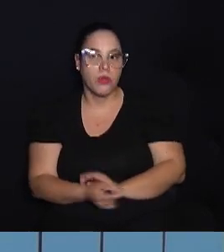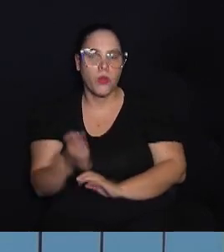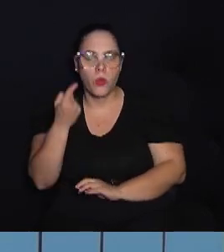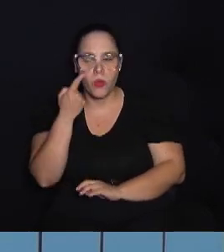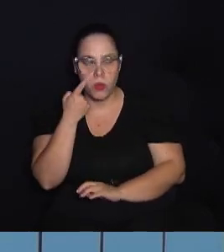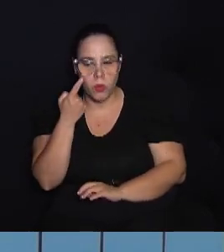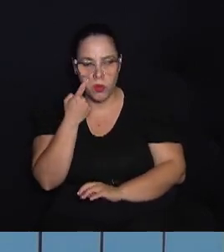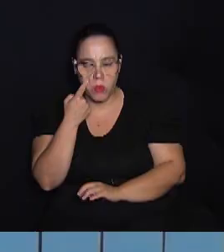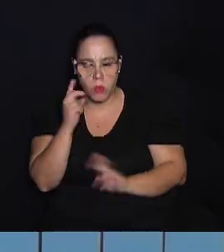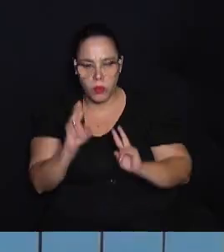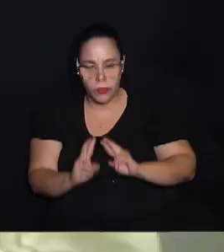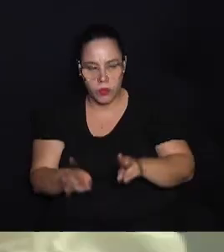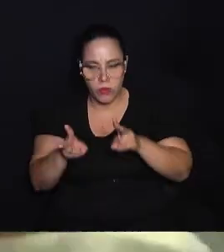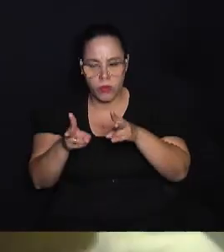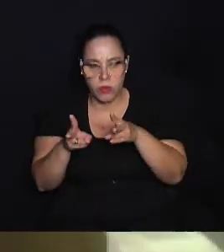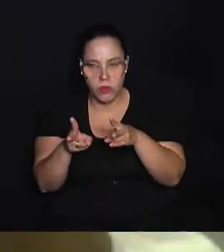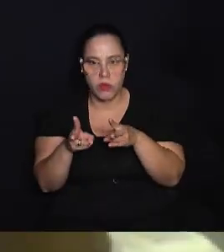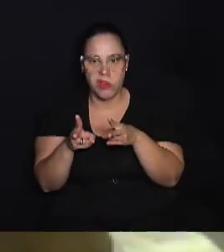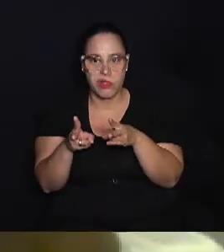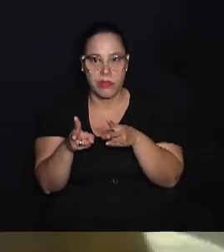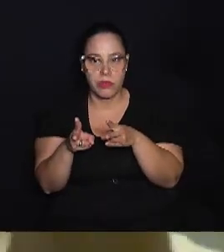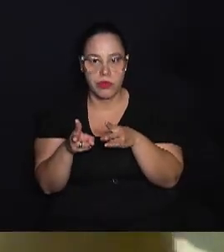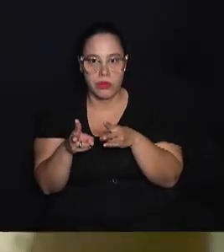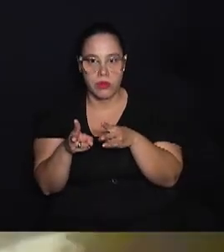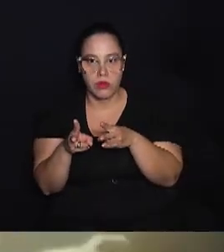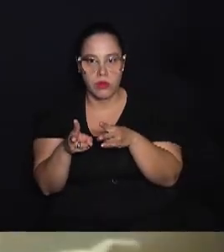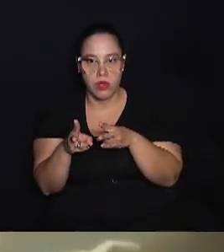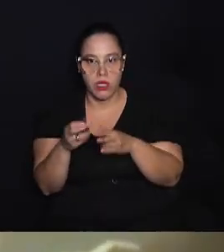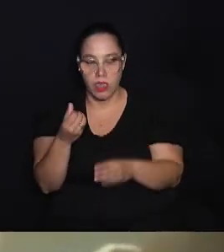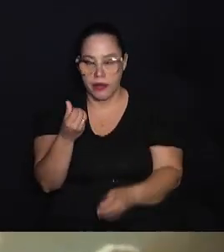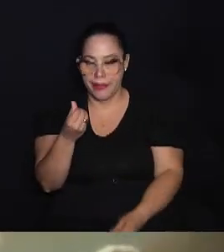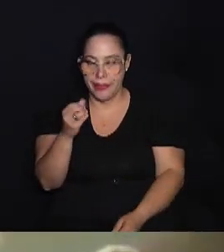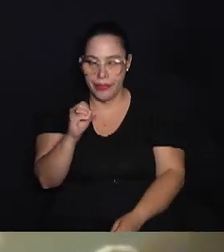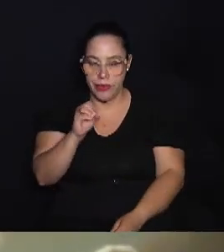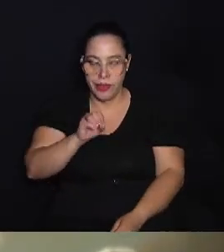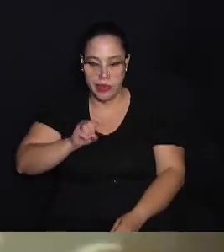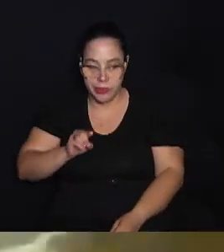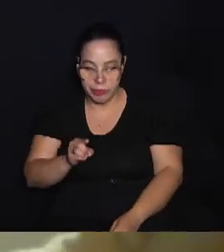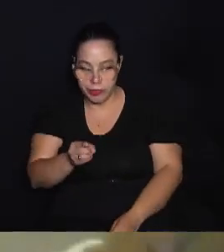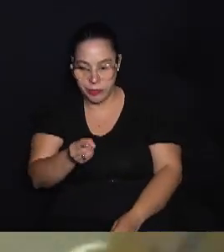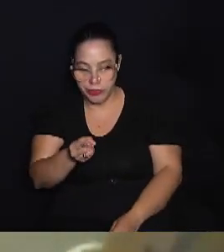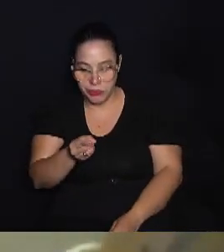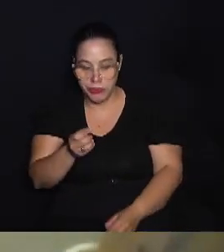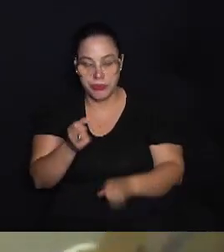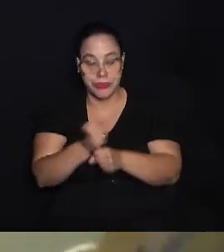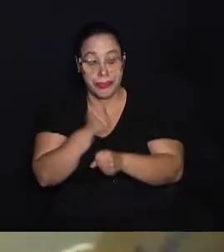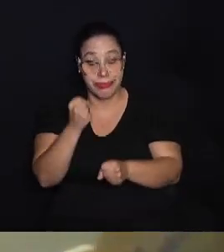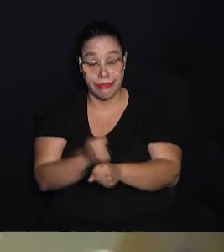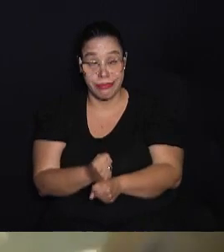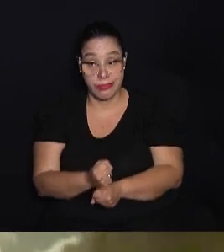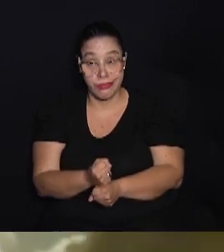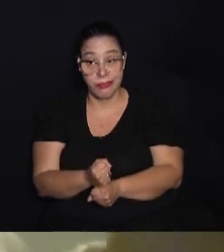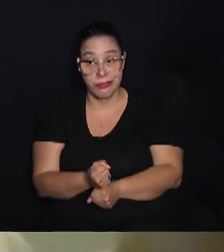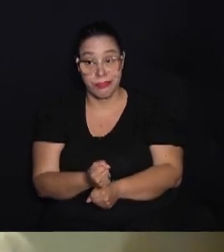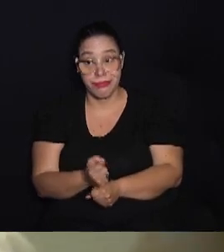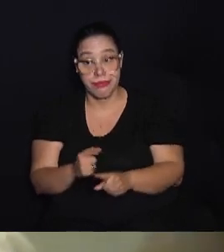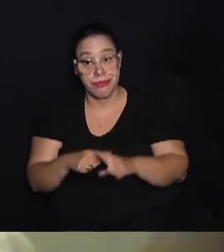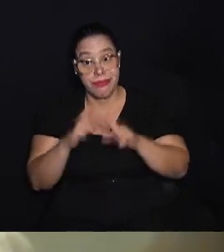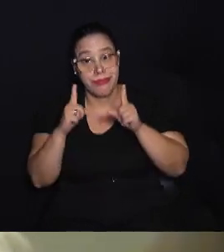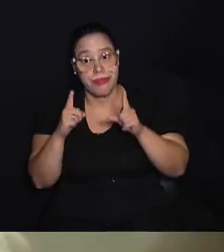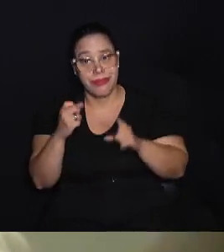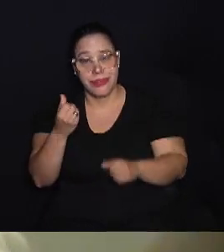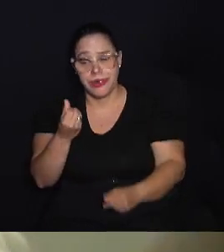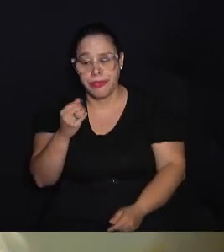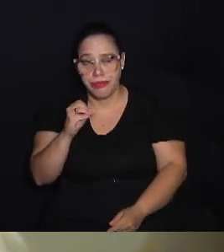Olha, sempre a intenção, a gente tem 100 mil casos por ano. Mas será que 100